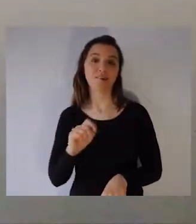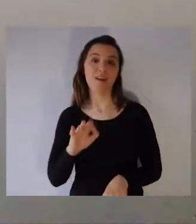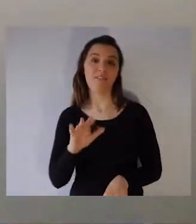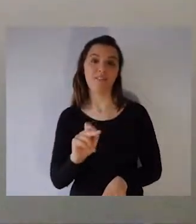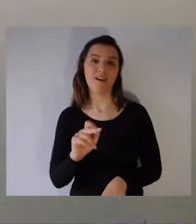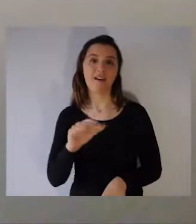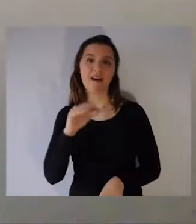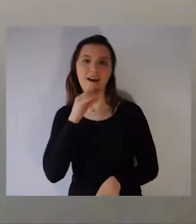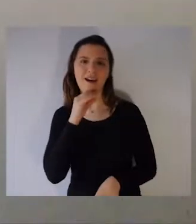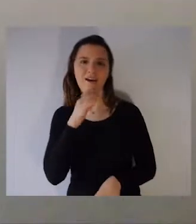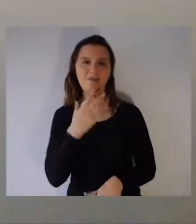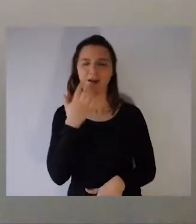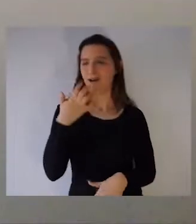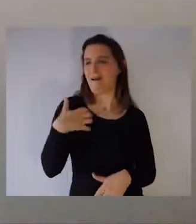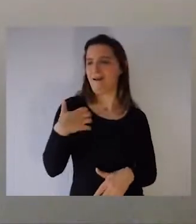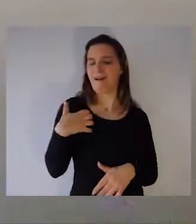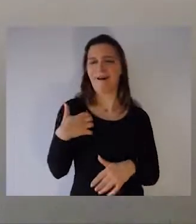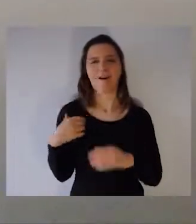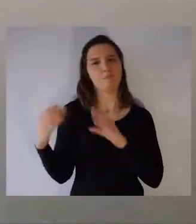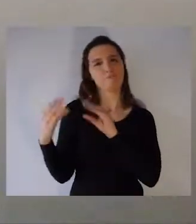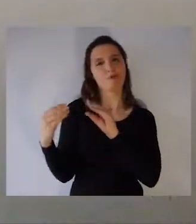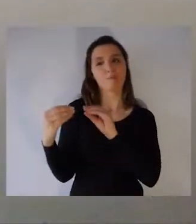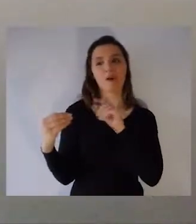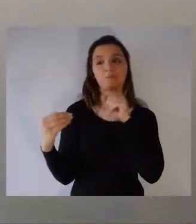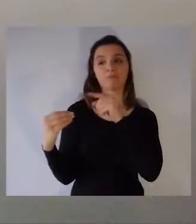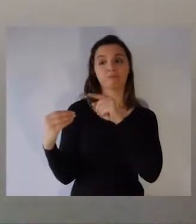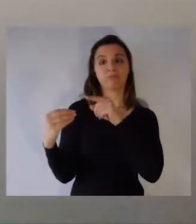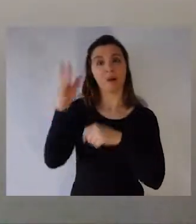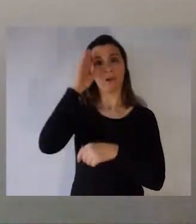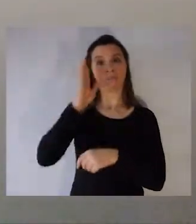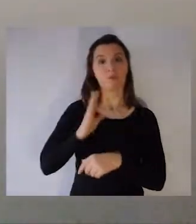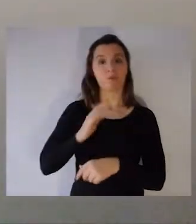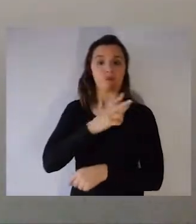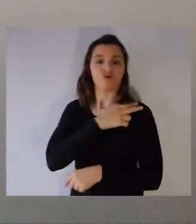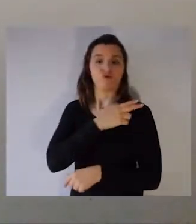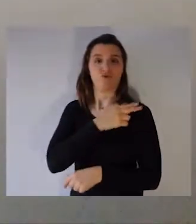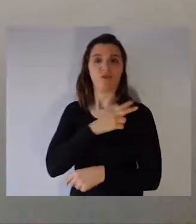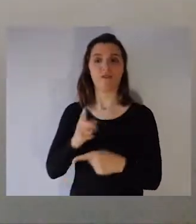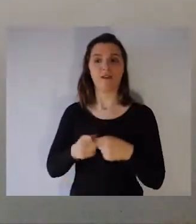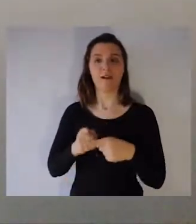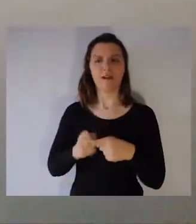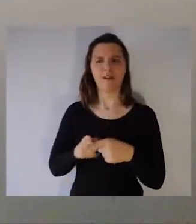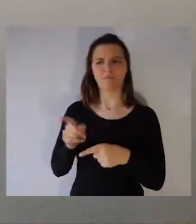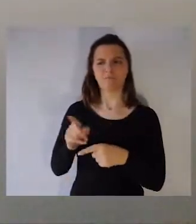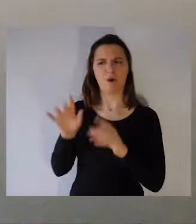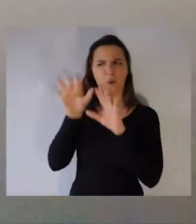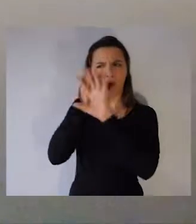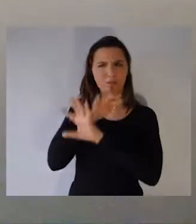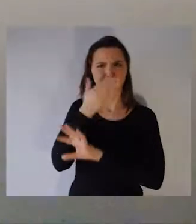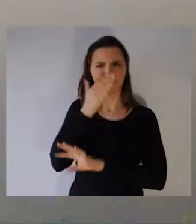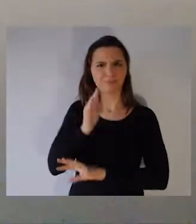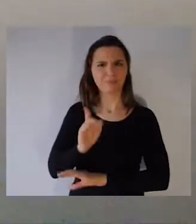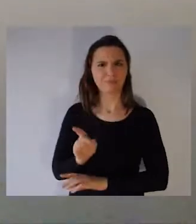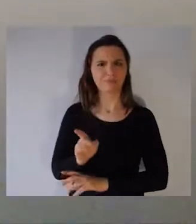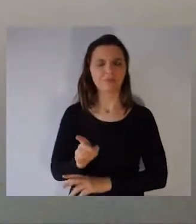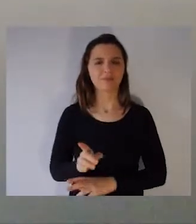que conversava orgulhosa com o coronel grego, disfarçado em pessoa.